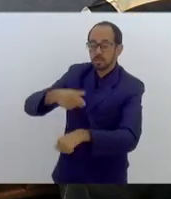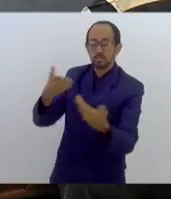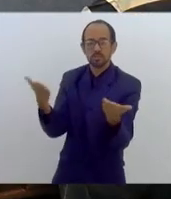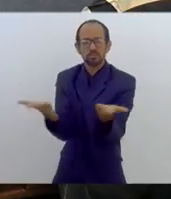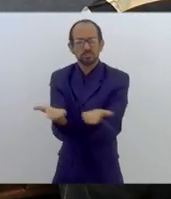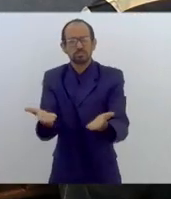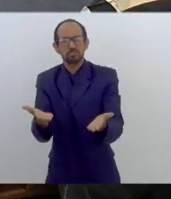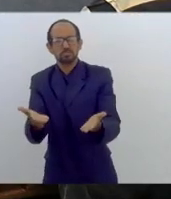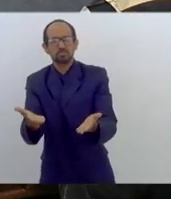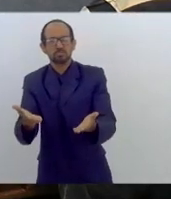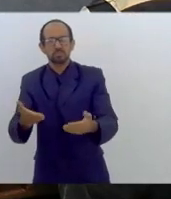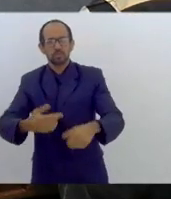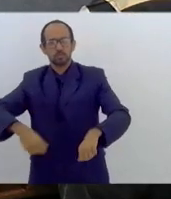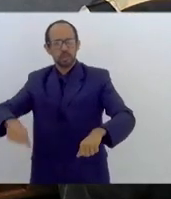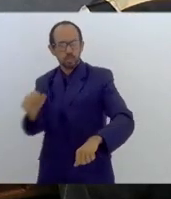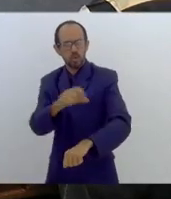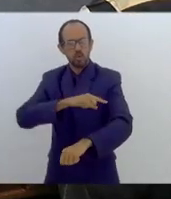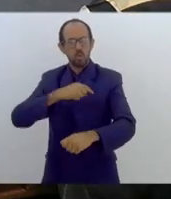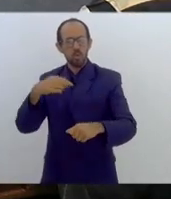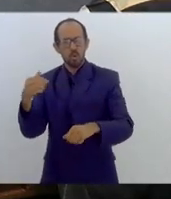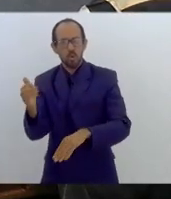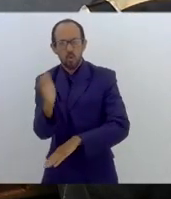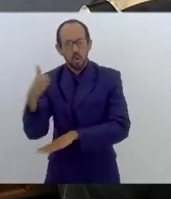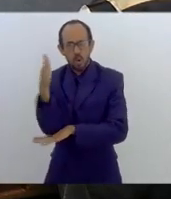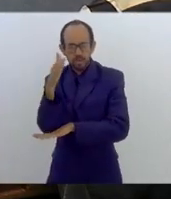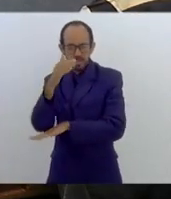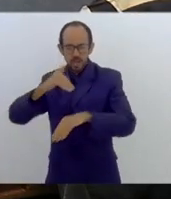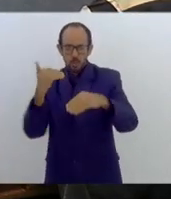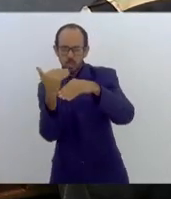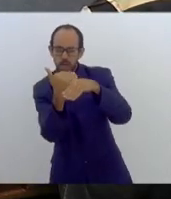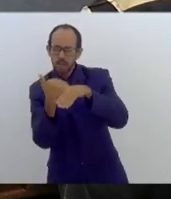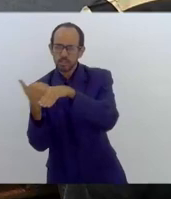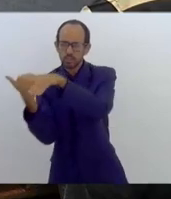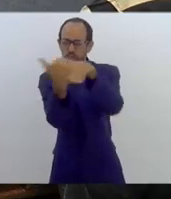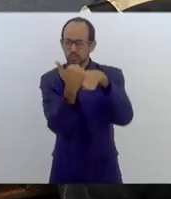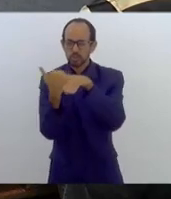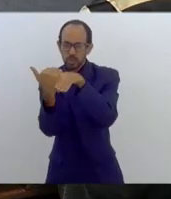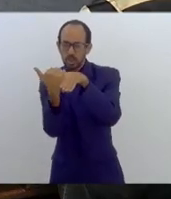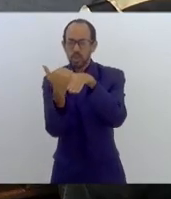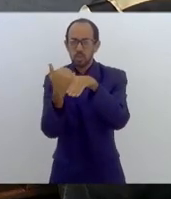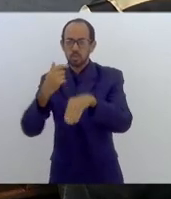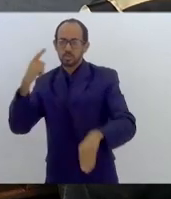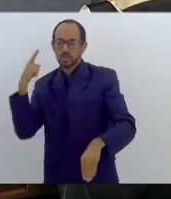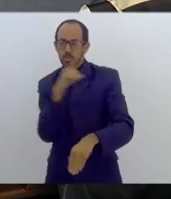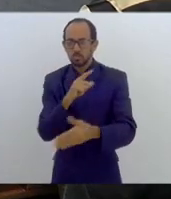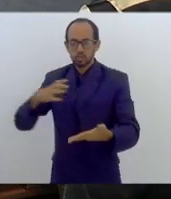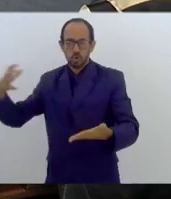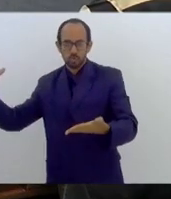Nesse instante, seu penhor dessa igualdade.